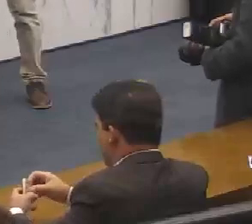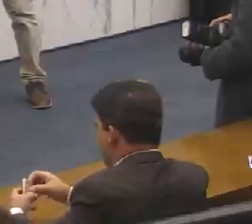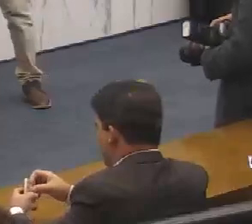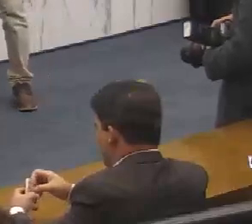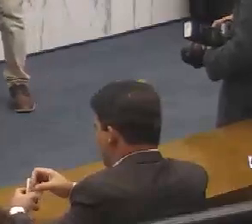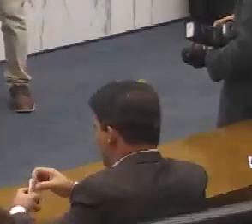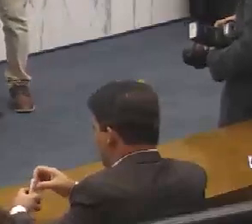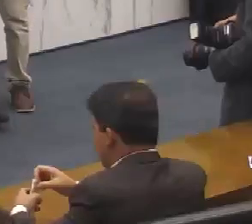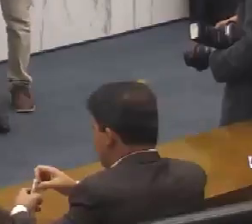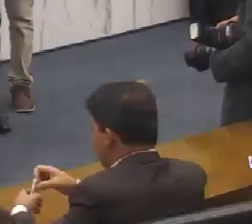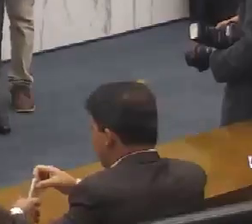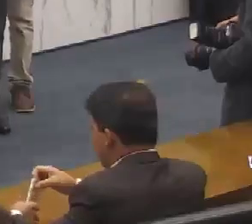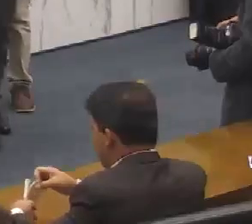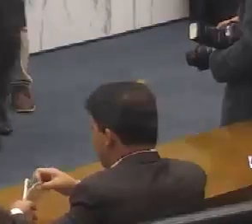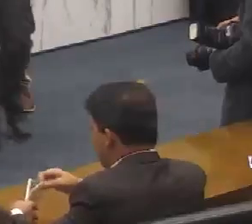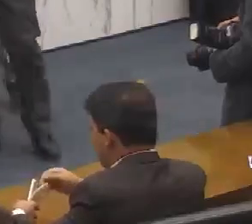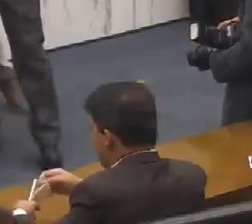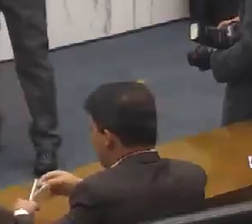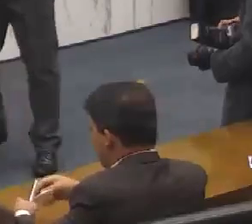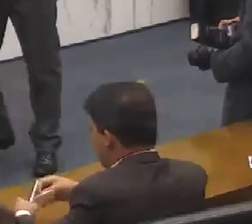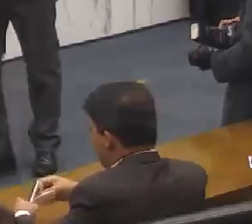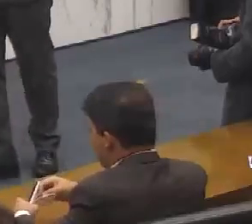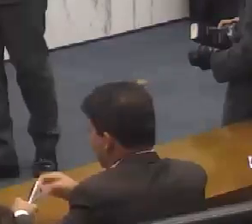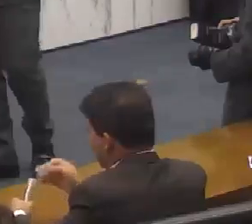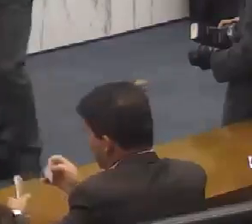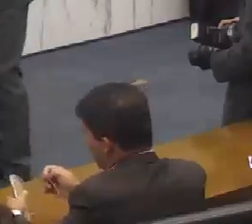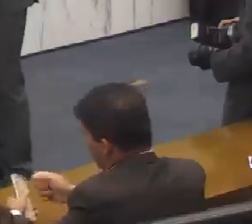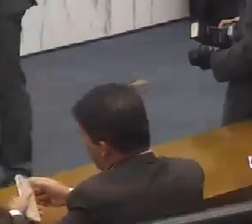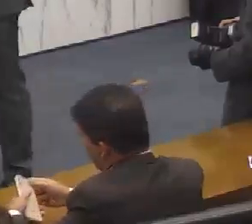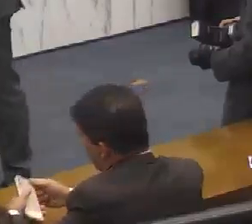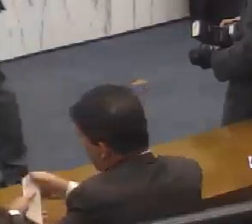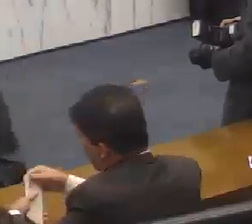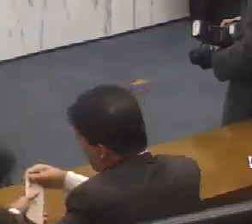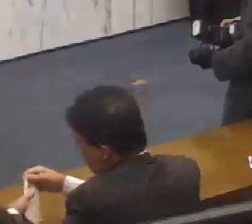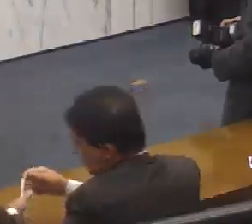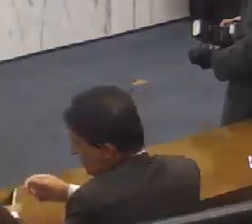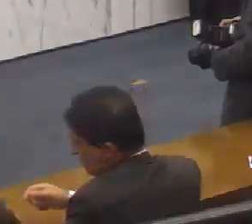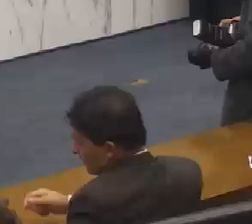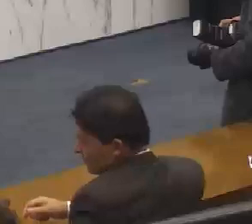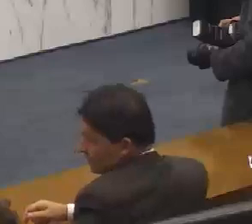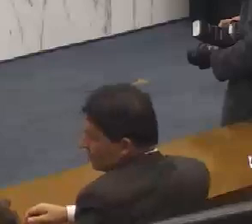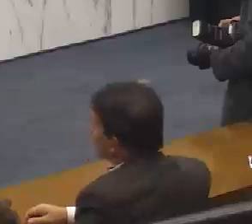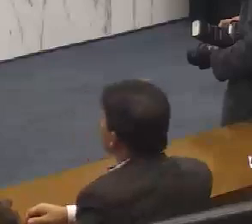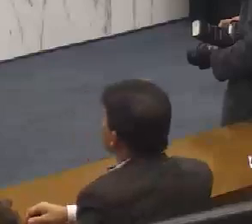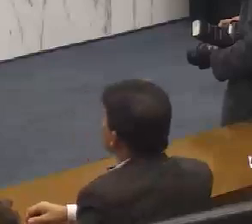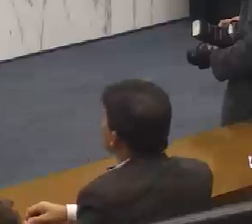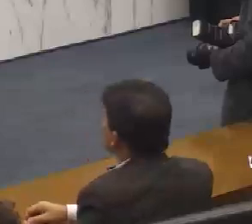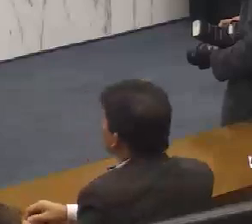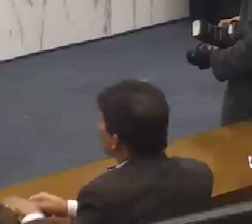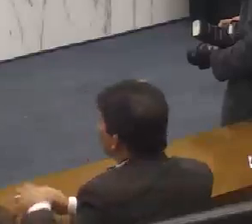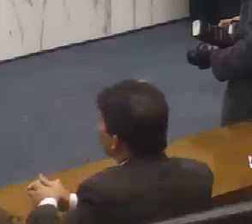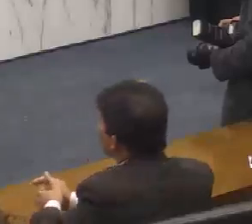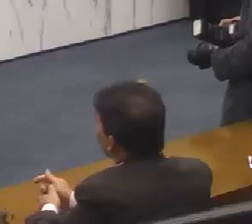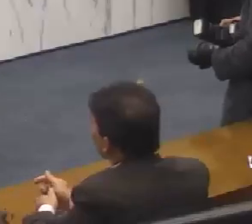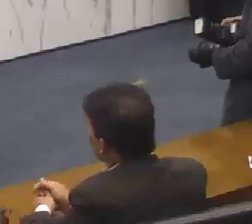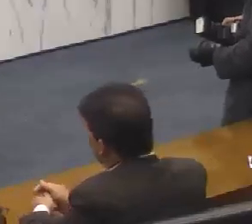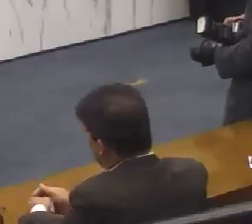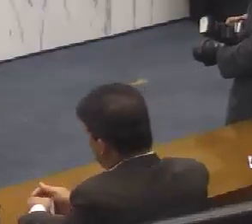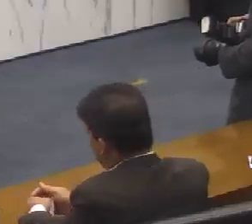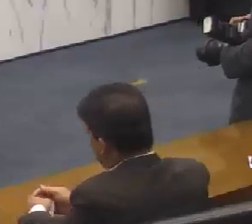preciso saber viver toda pedra no caminho. Você pode